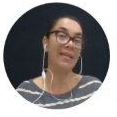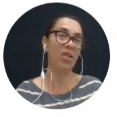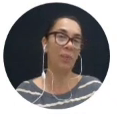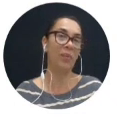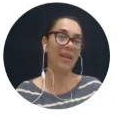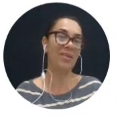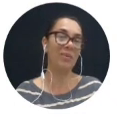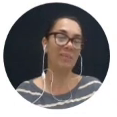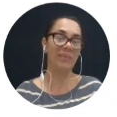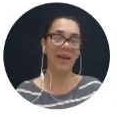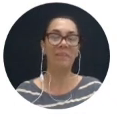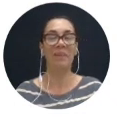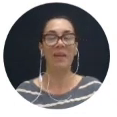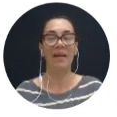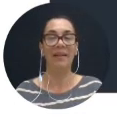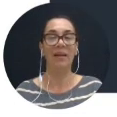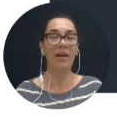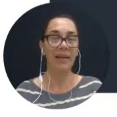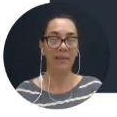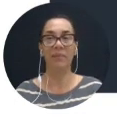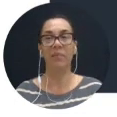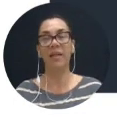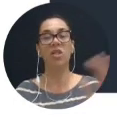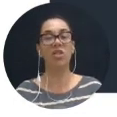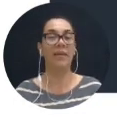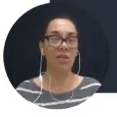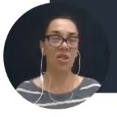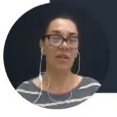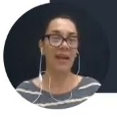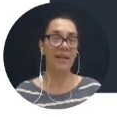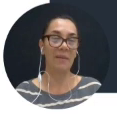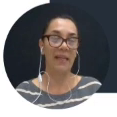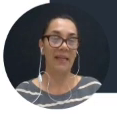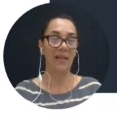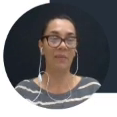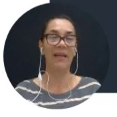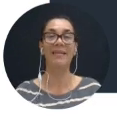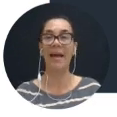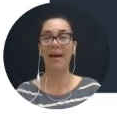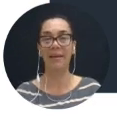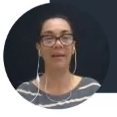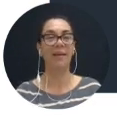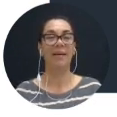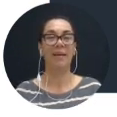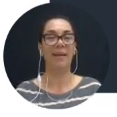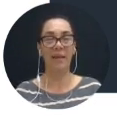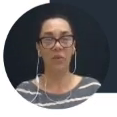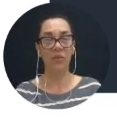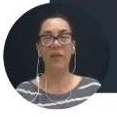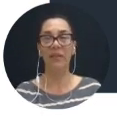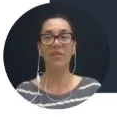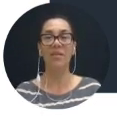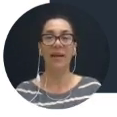segmentar e dar sentido para o texto, né? Então, olha aqui, o que que a gente tem? A gente tem aí essa menininha chamada Sara, né, que